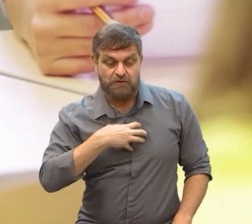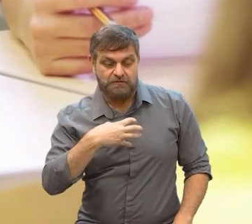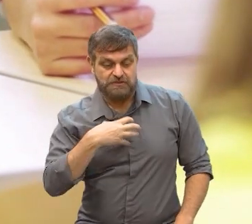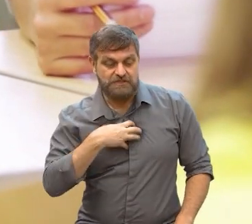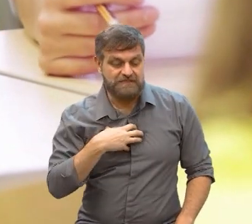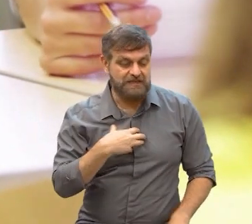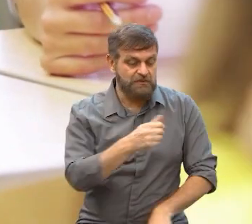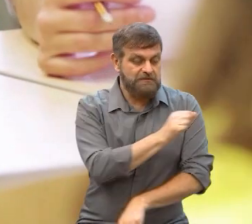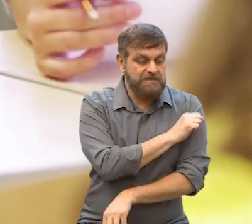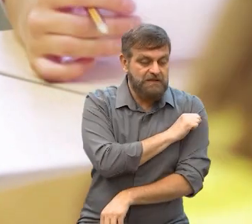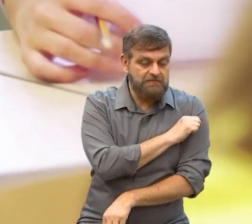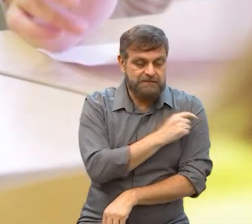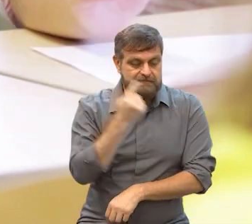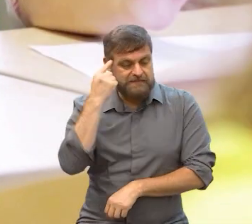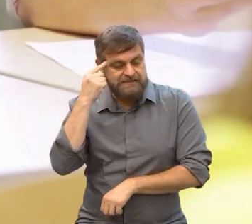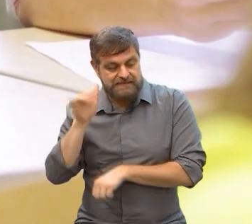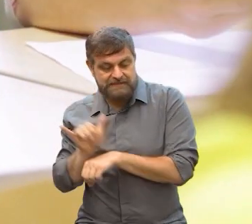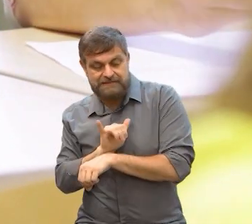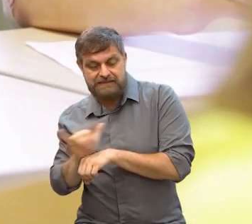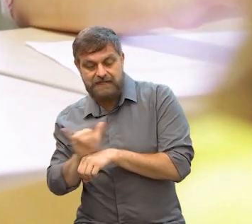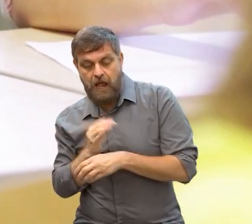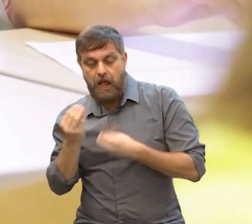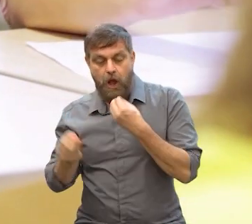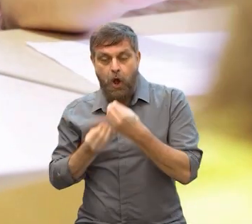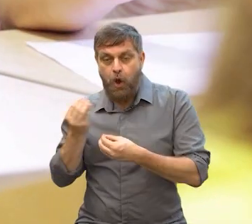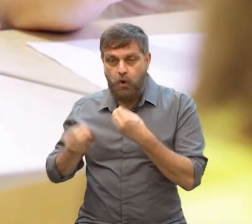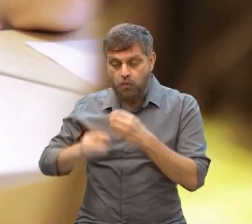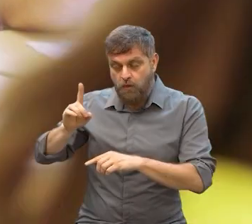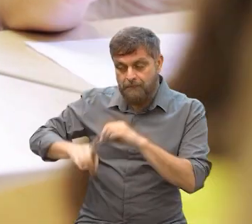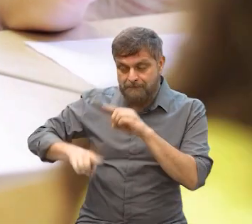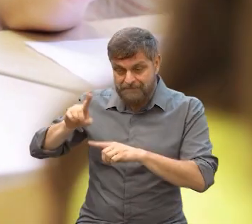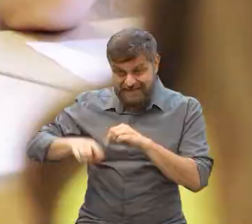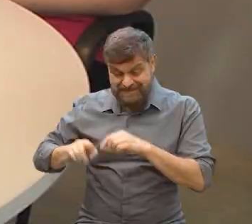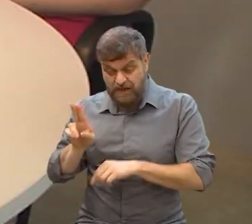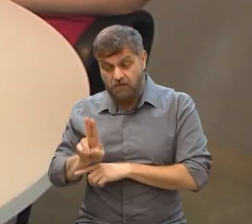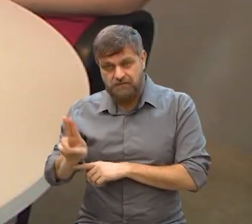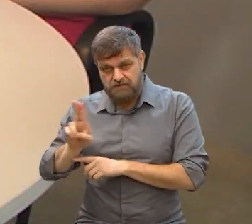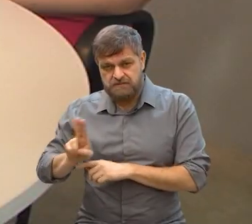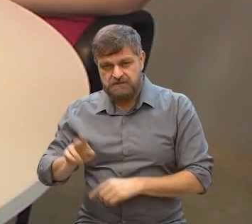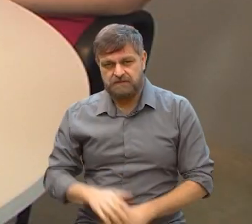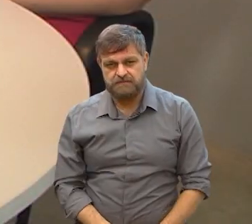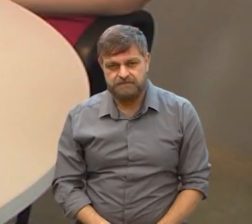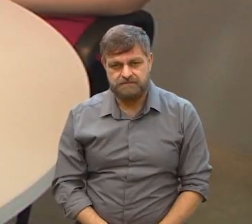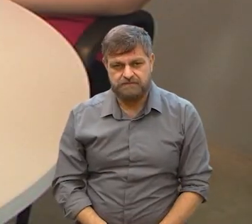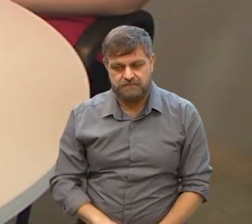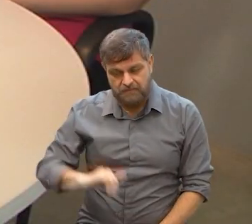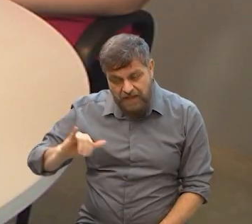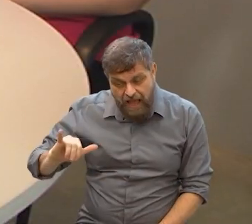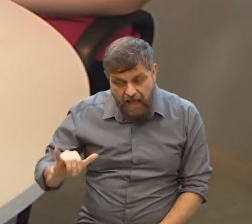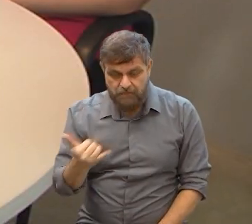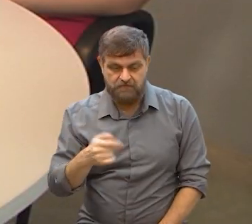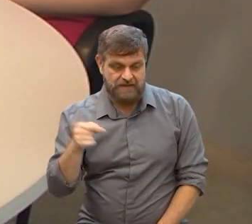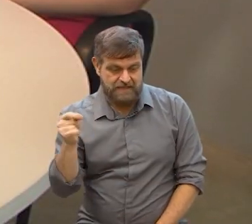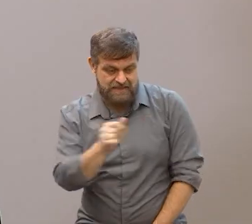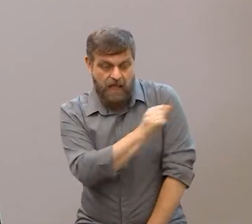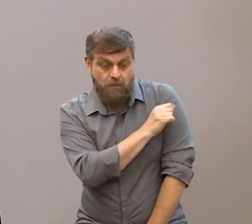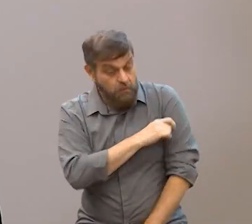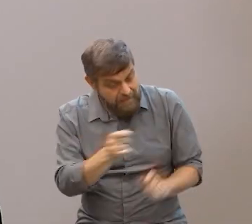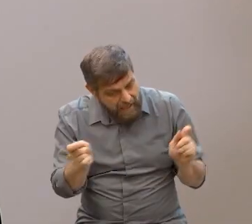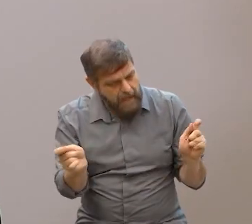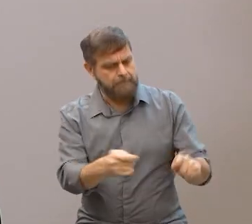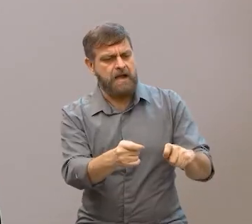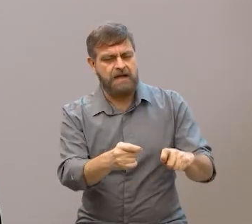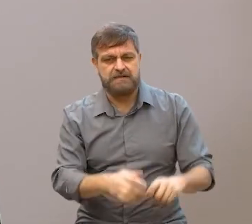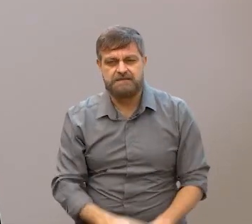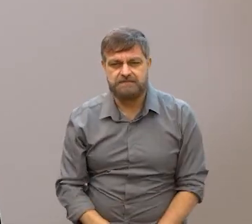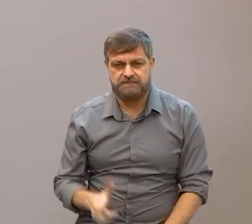quais instrumentos ele acha mais adequado ou não, que recursos ele pode utilizar ou não. Aproveitar a capacidade do aluno, né? Isso.